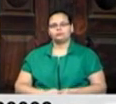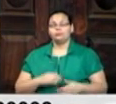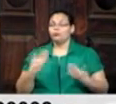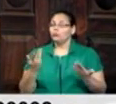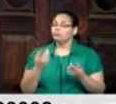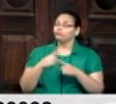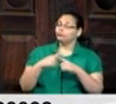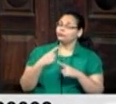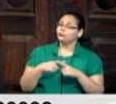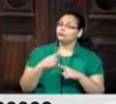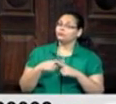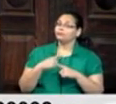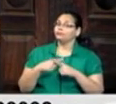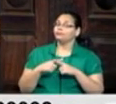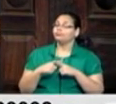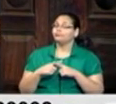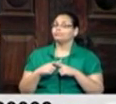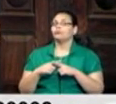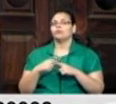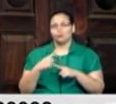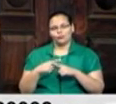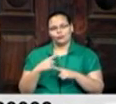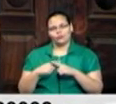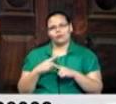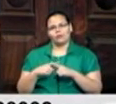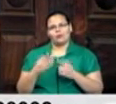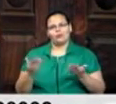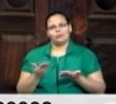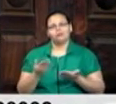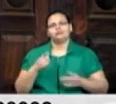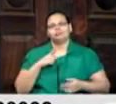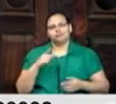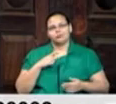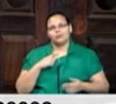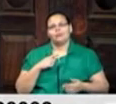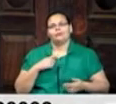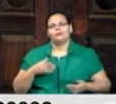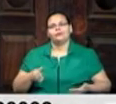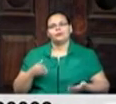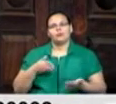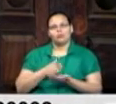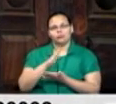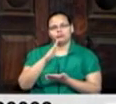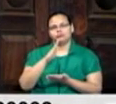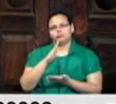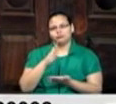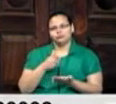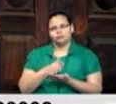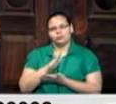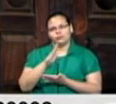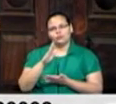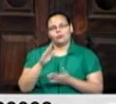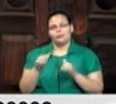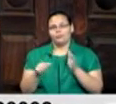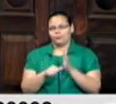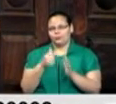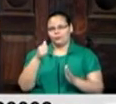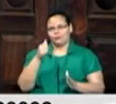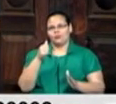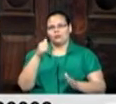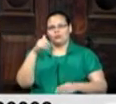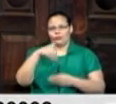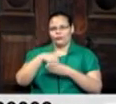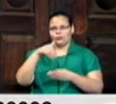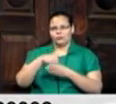E por que digo isso? Porque acabamos de ver a aprovação em primeira votação